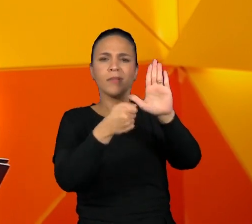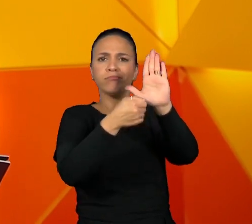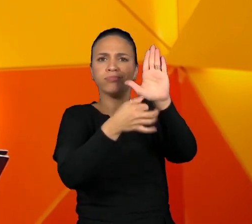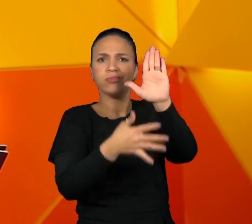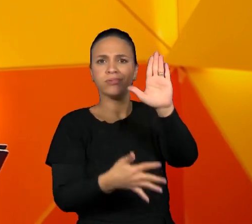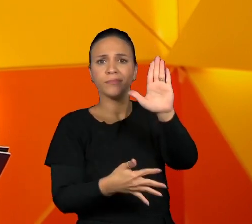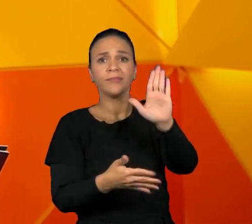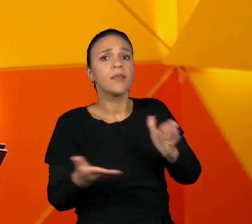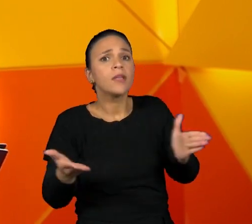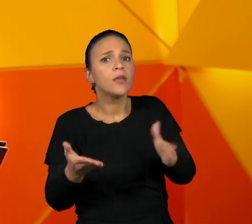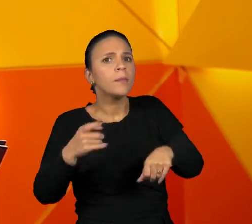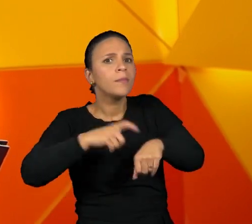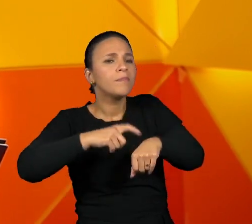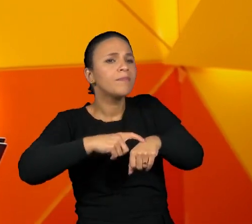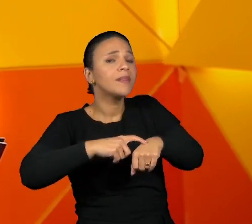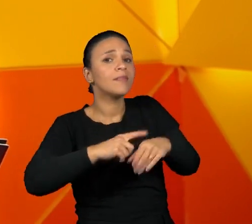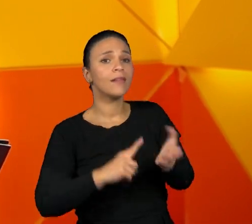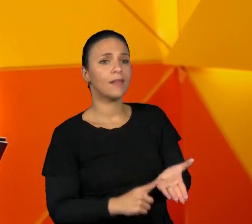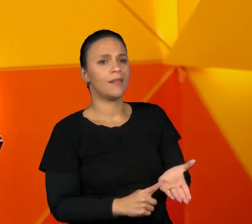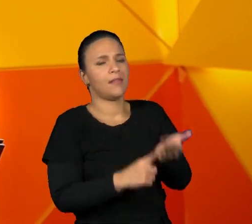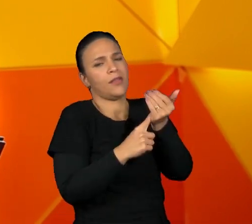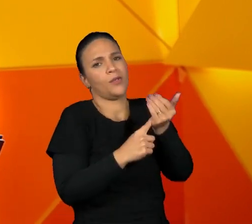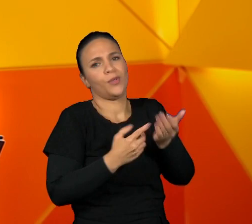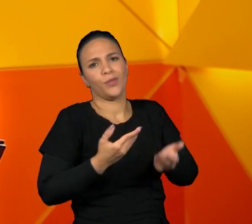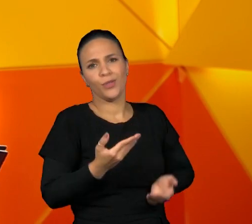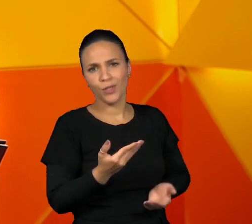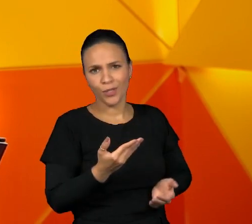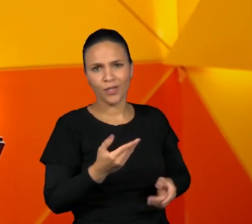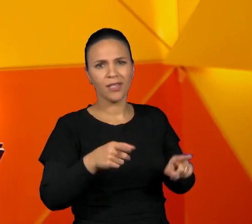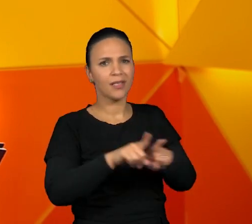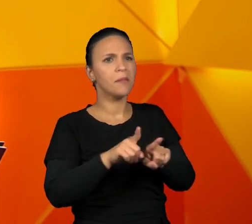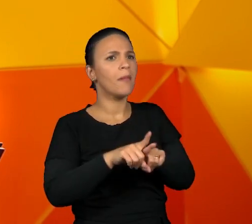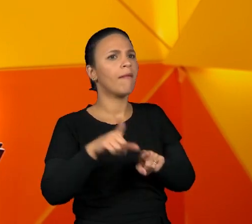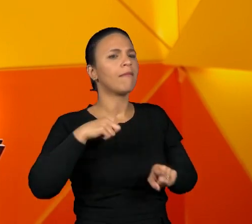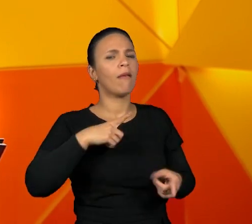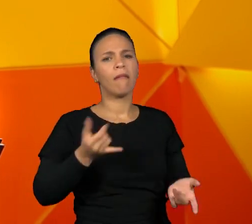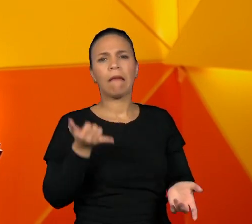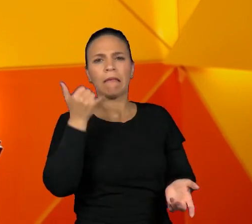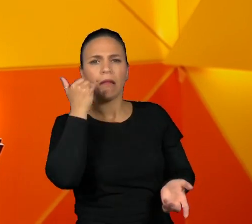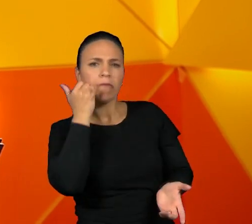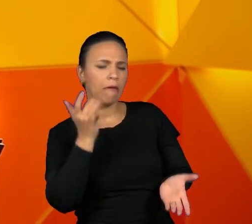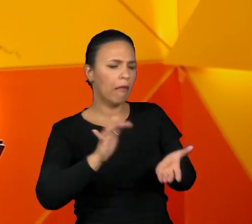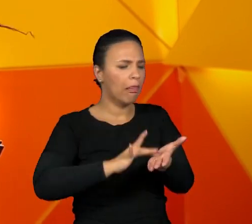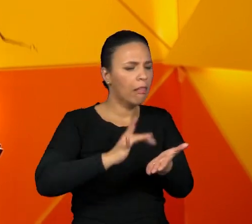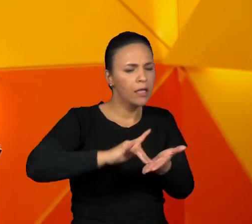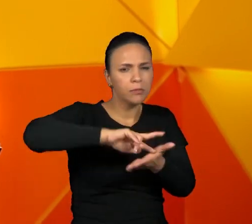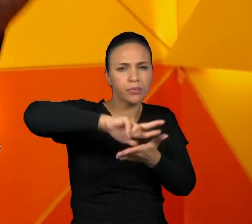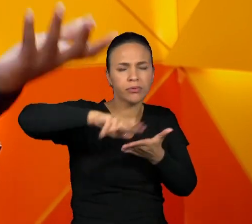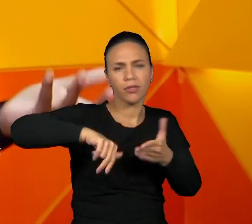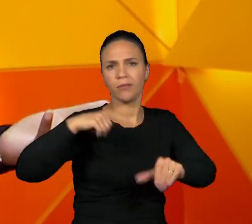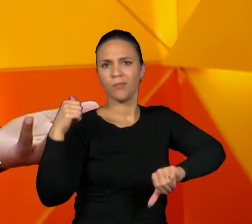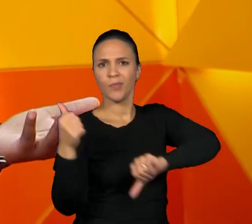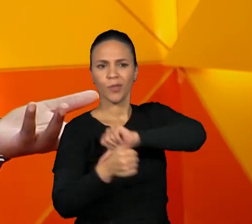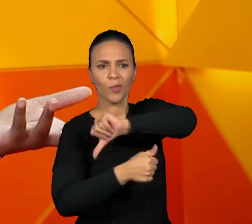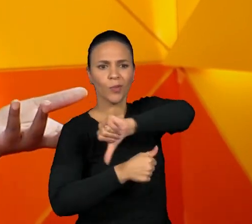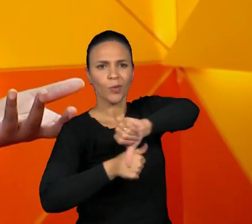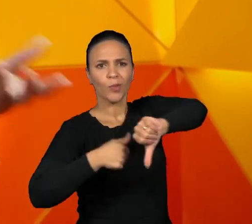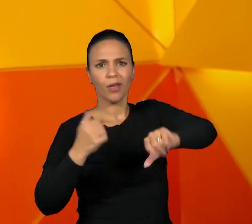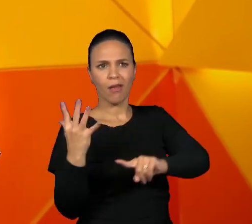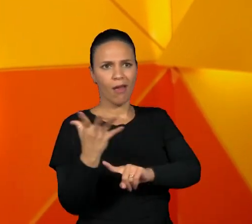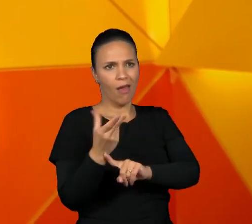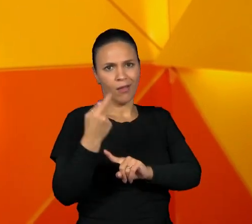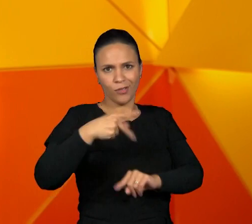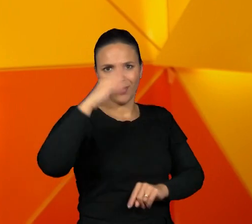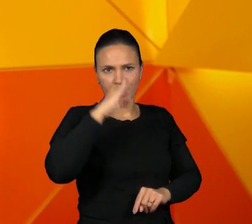que a tecnologia, né, o uso de aparelhos tecnológicos modificou muito o cenário artístico